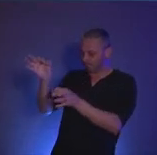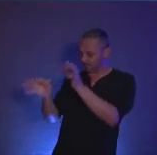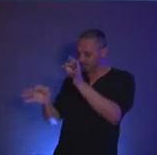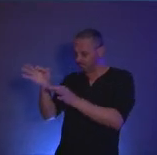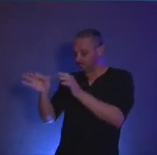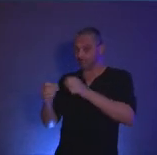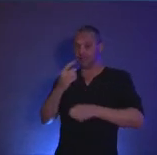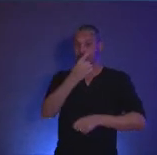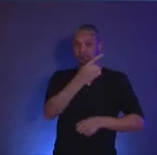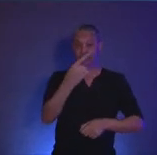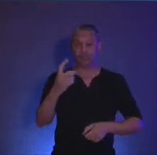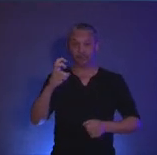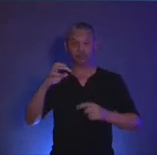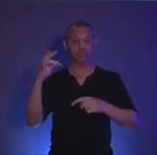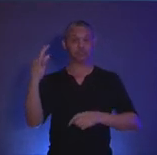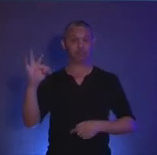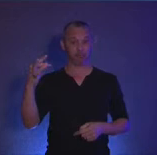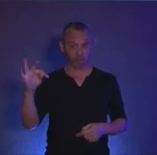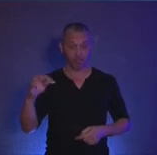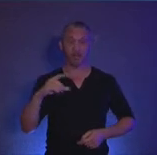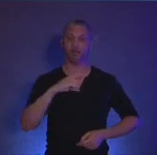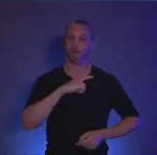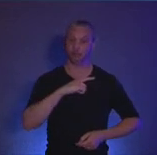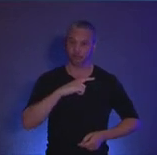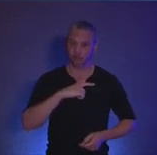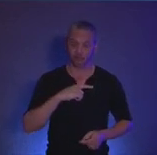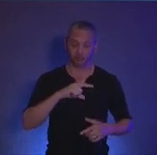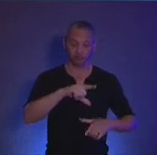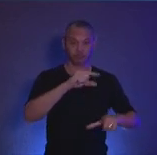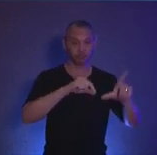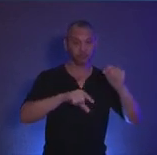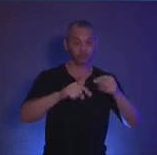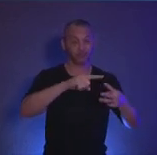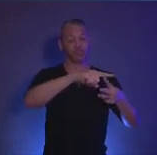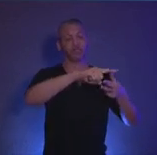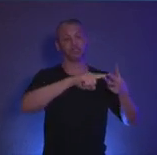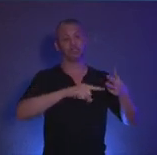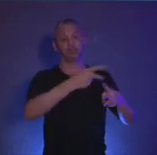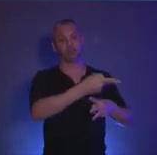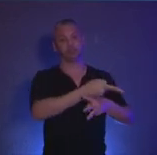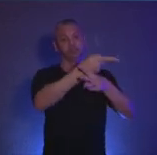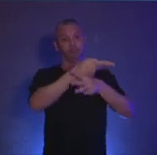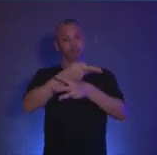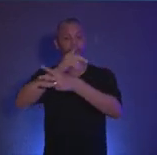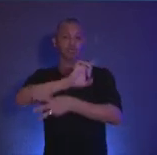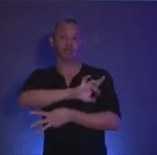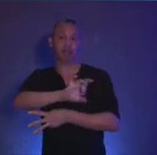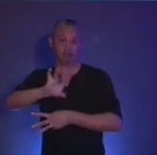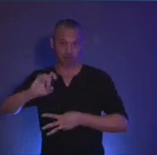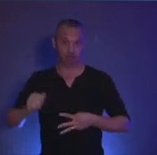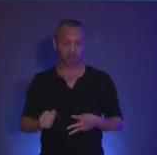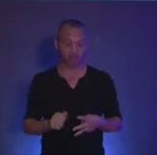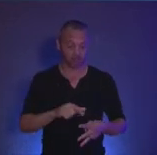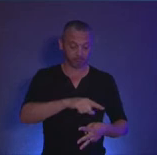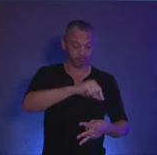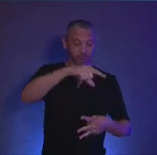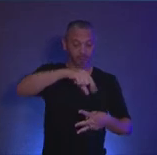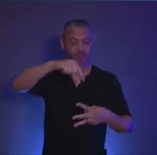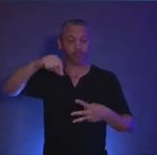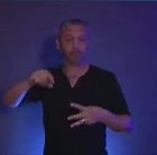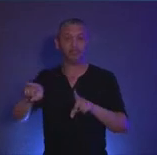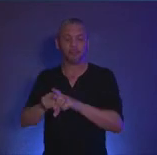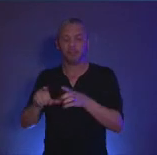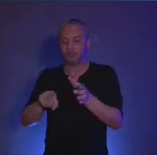trabalhos inscritos, que foram recebidos nessa edição, e indicou os 3 finalistas de cada categoria. Depois, o júri